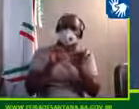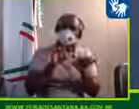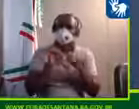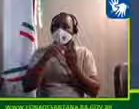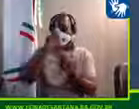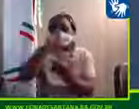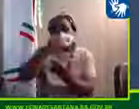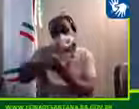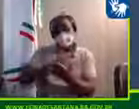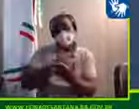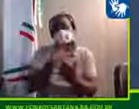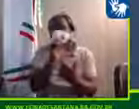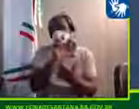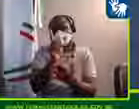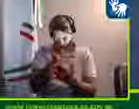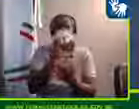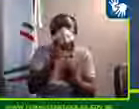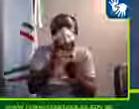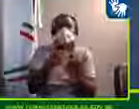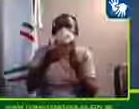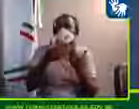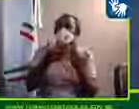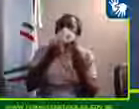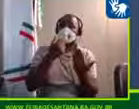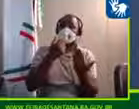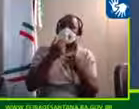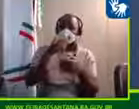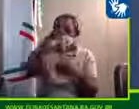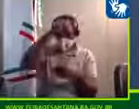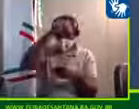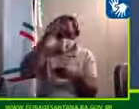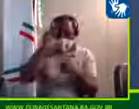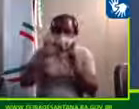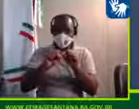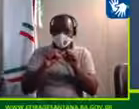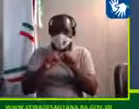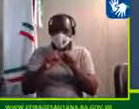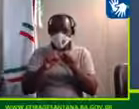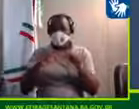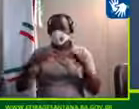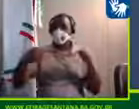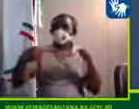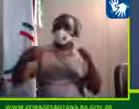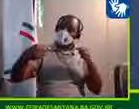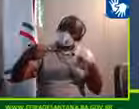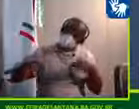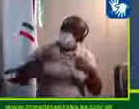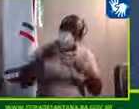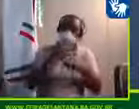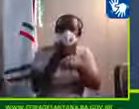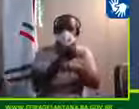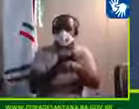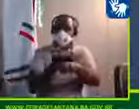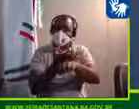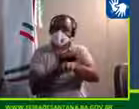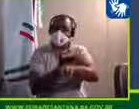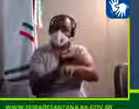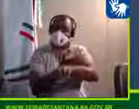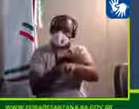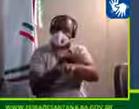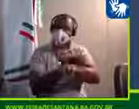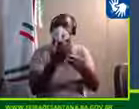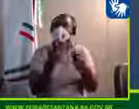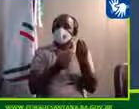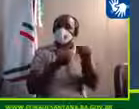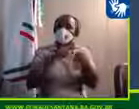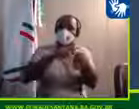sem nenhum tipo de decisão judicial. O município pode sim, mas existe uma disputa judicial a respeito da manutenção do